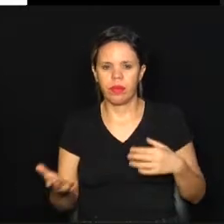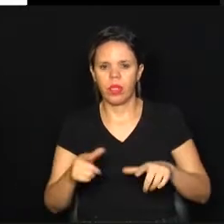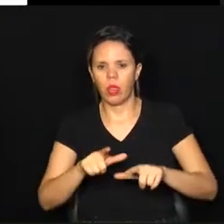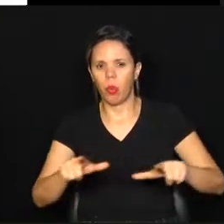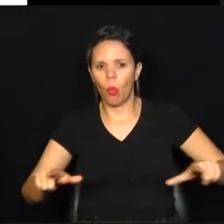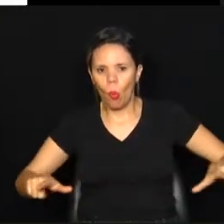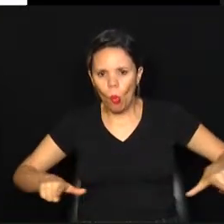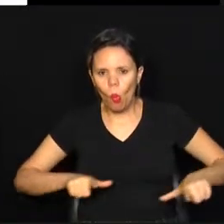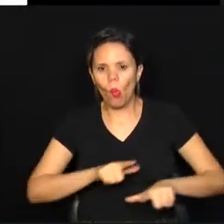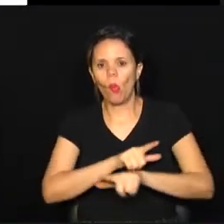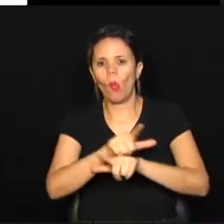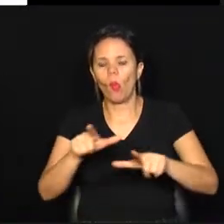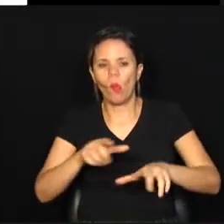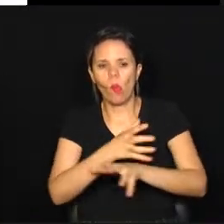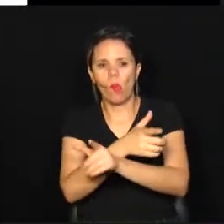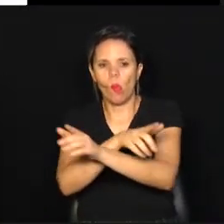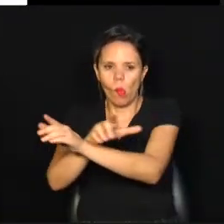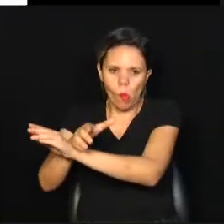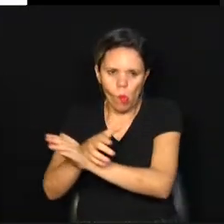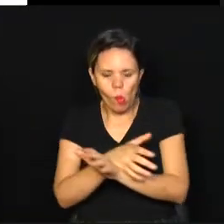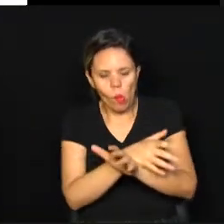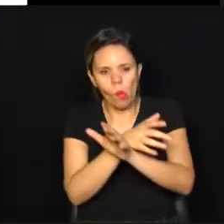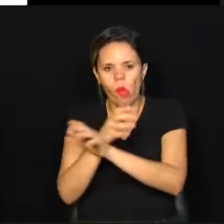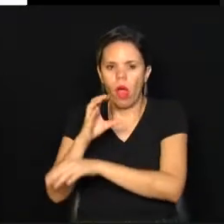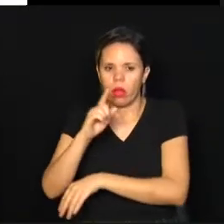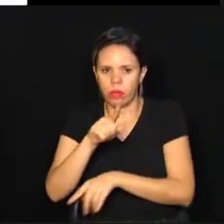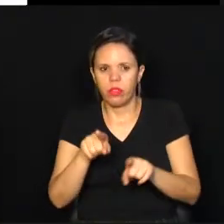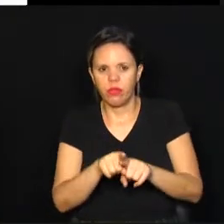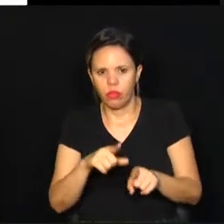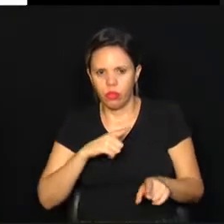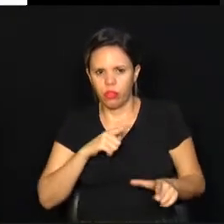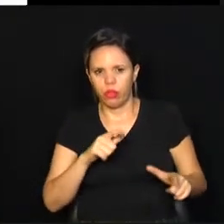urbanos. Então, embora o Campo Grande tenha